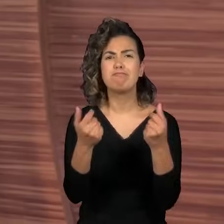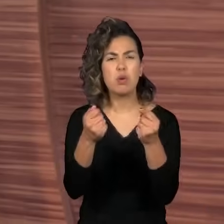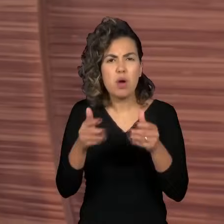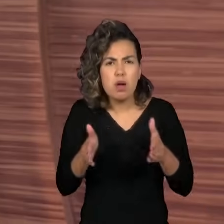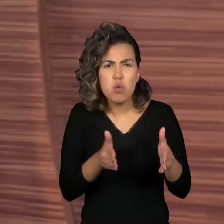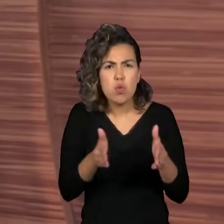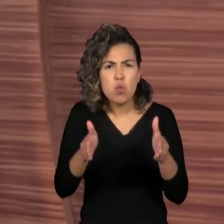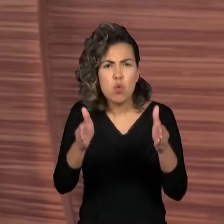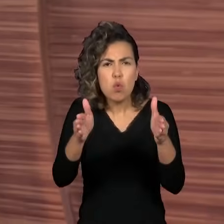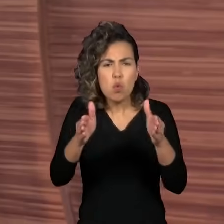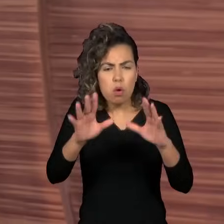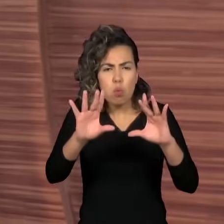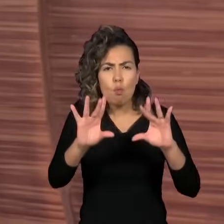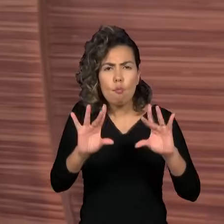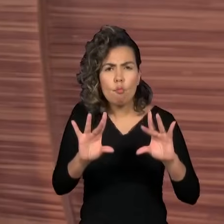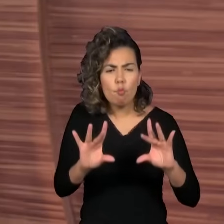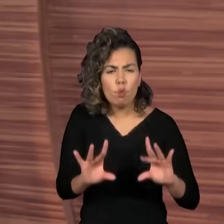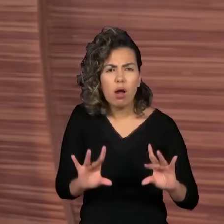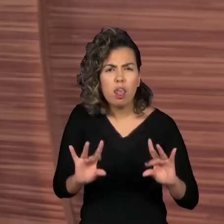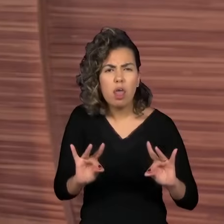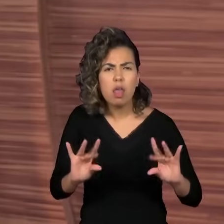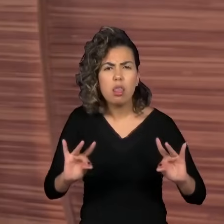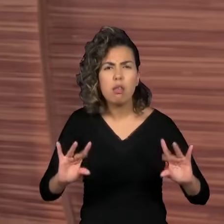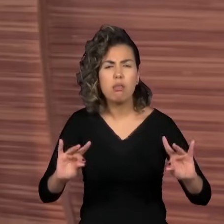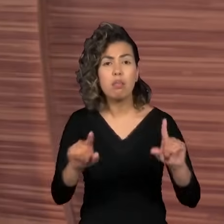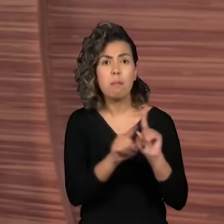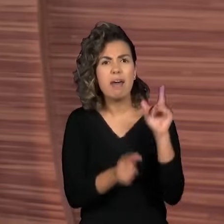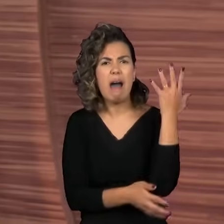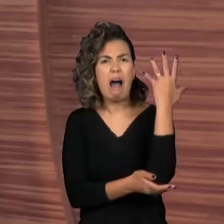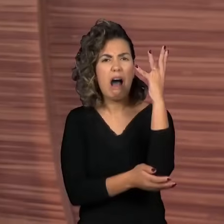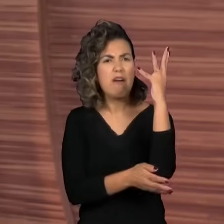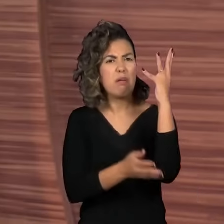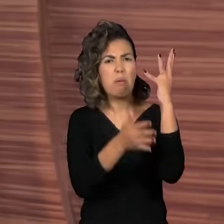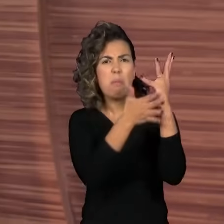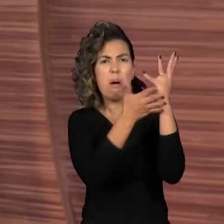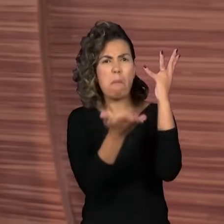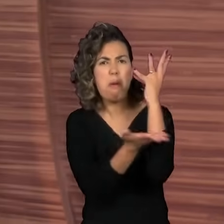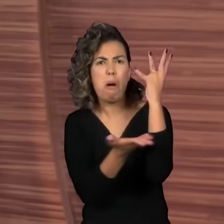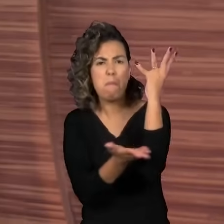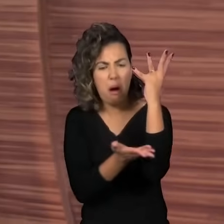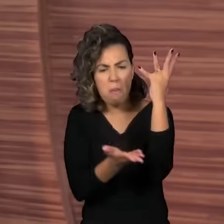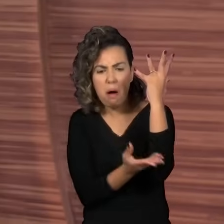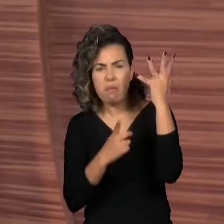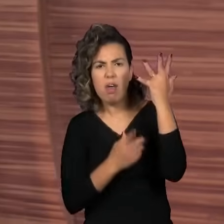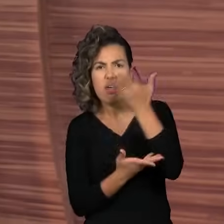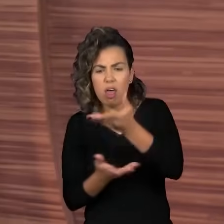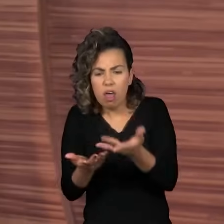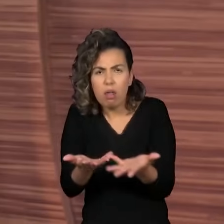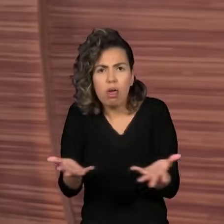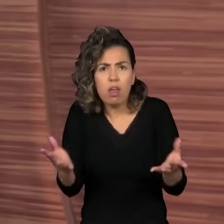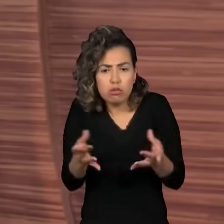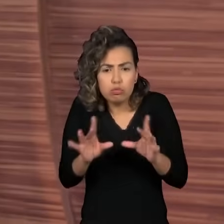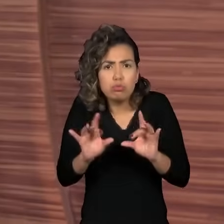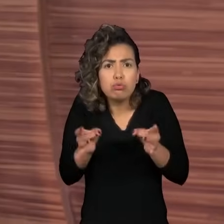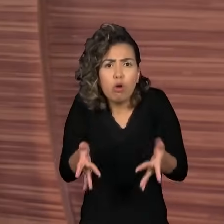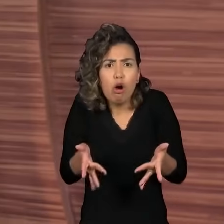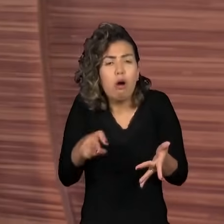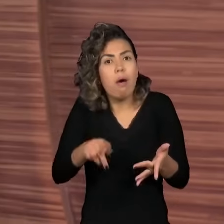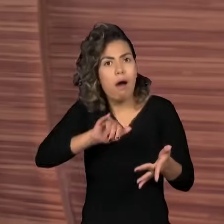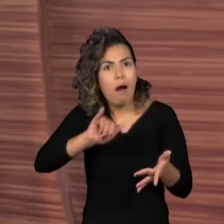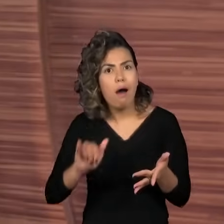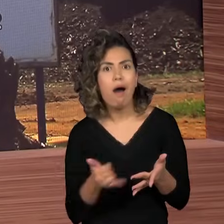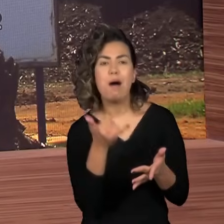de tratamento e restos de podas de árvores são transformados em fertilizante orgânico para adubar parques